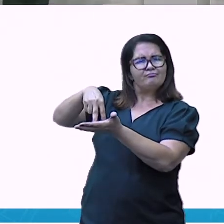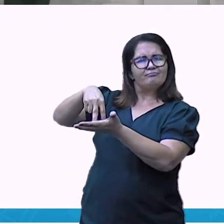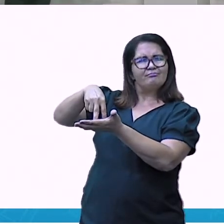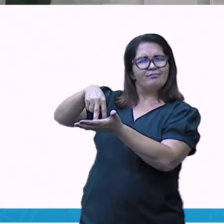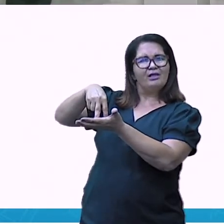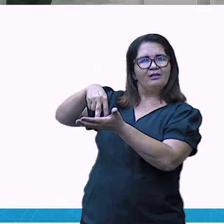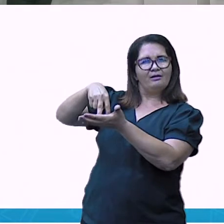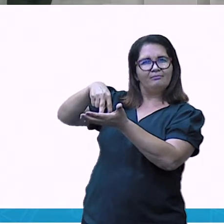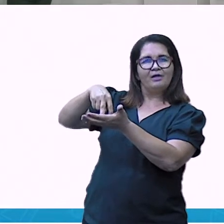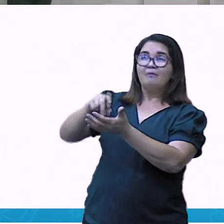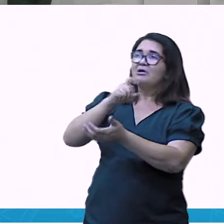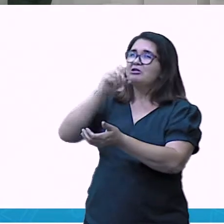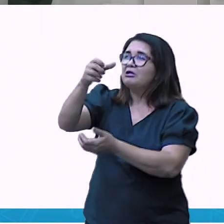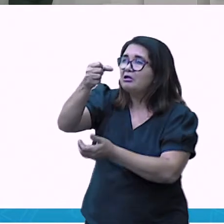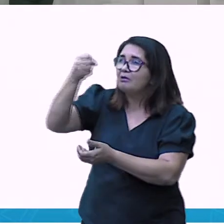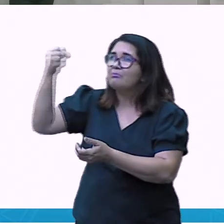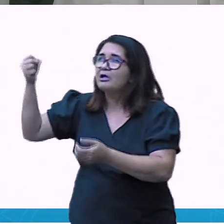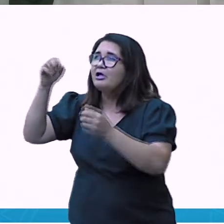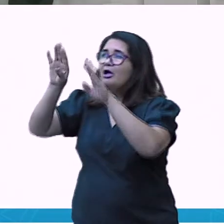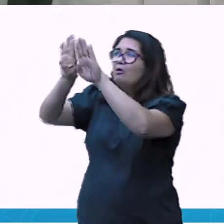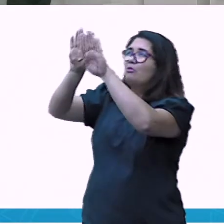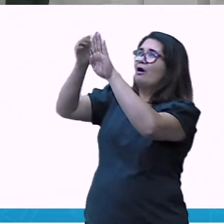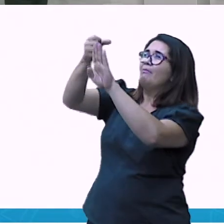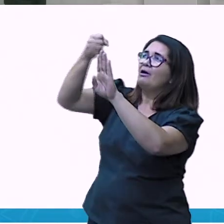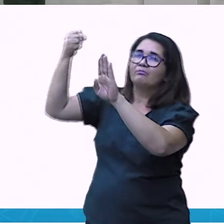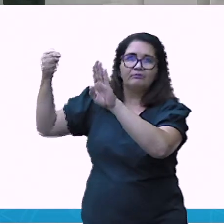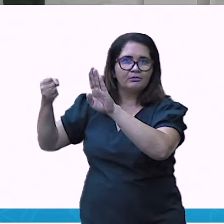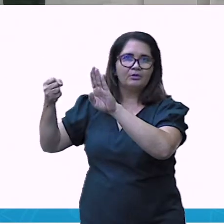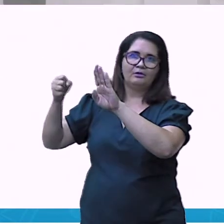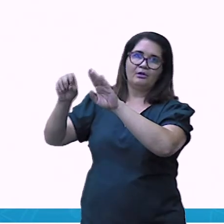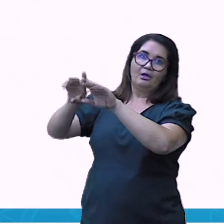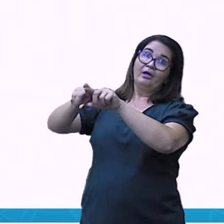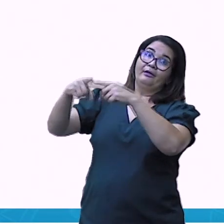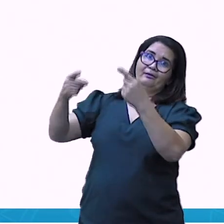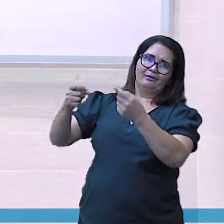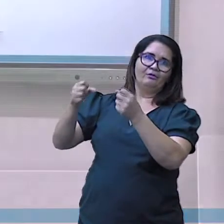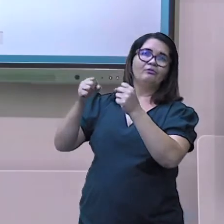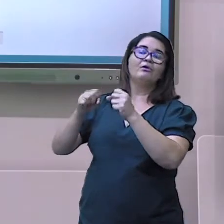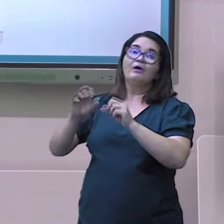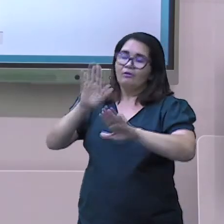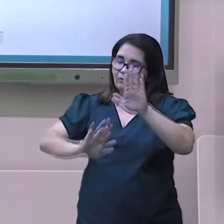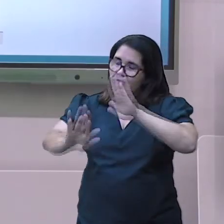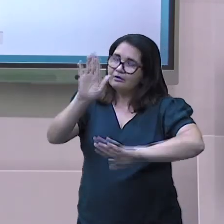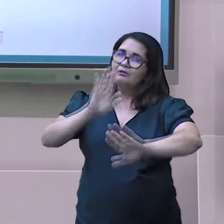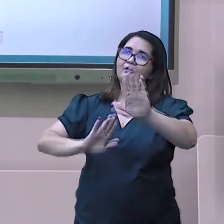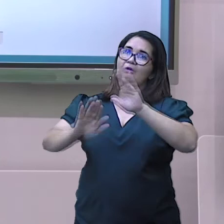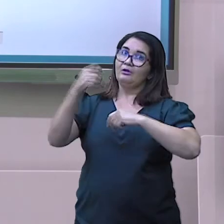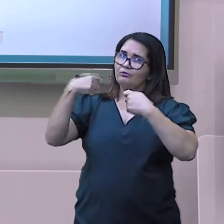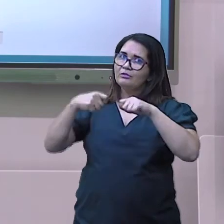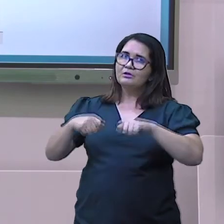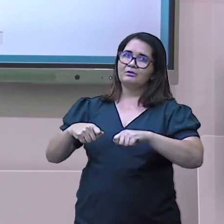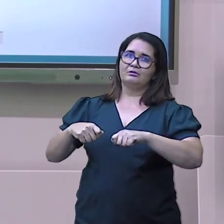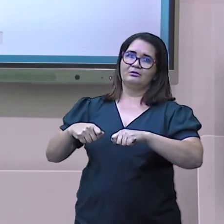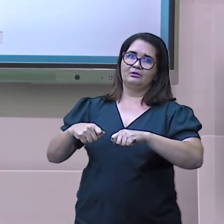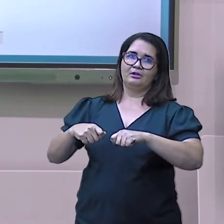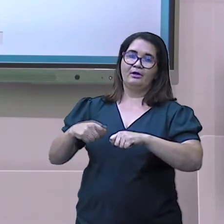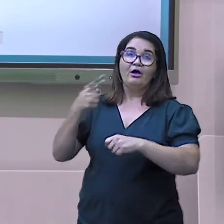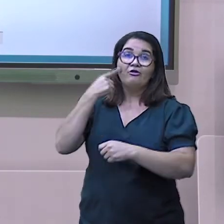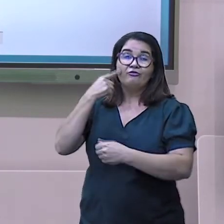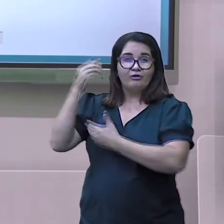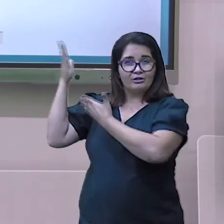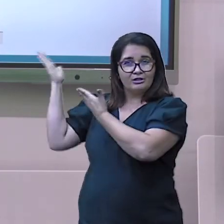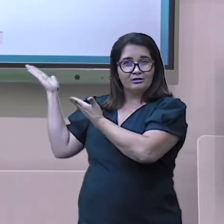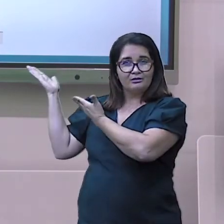seria um acidente muito grave. Já aqui na segunda imagem, nós temos uma pessoa que se